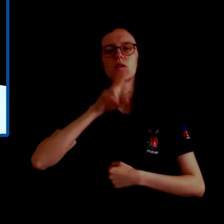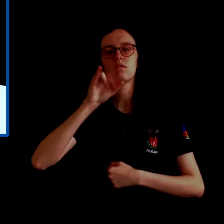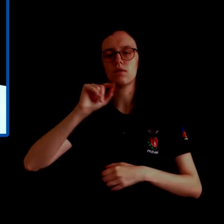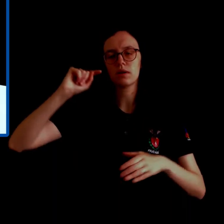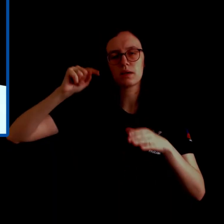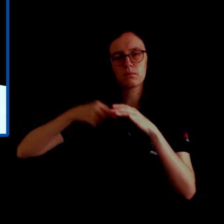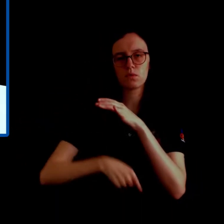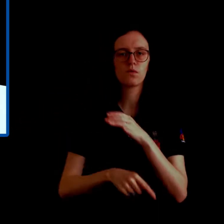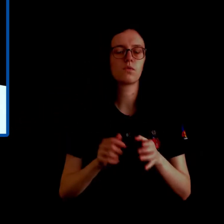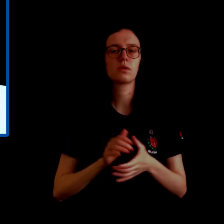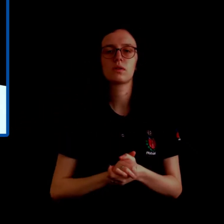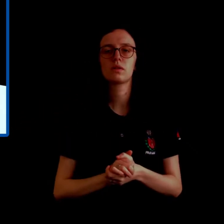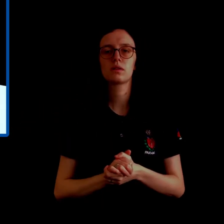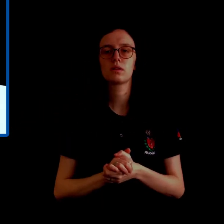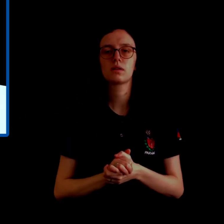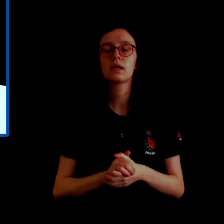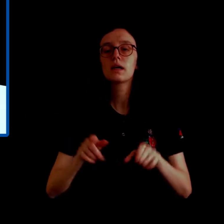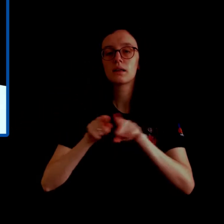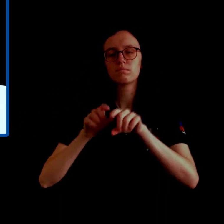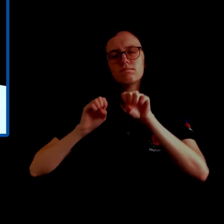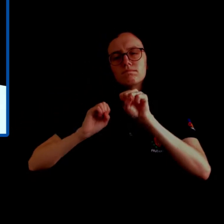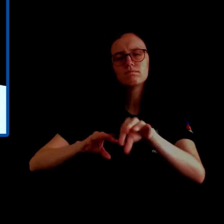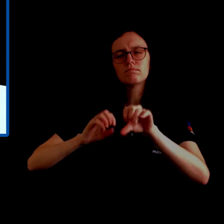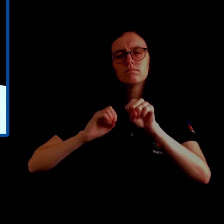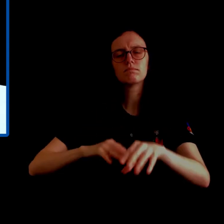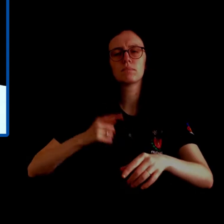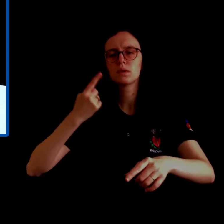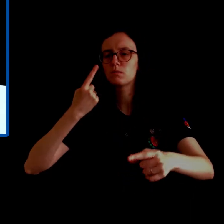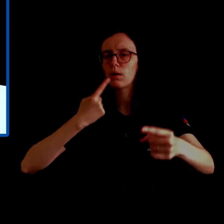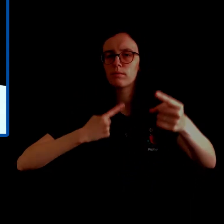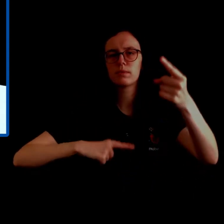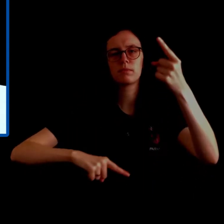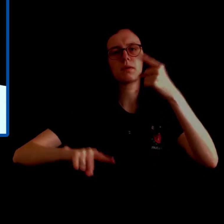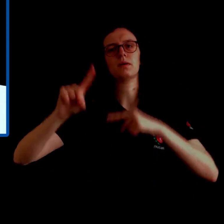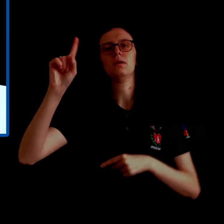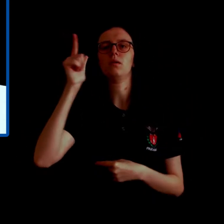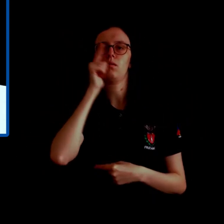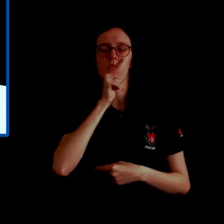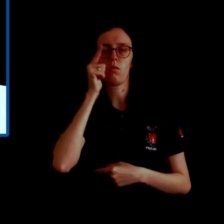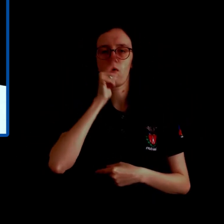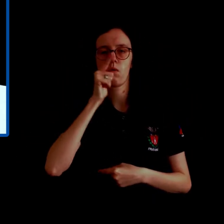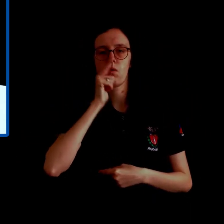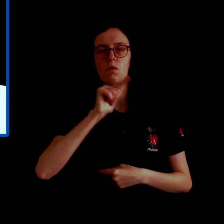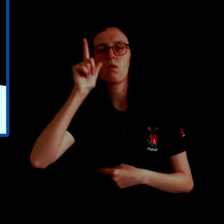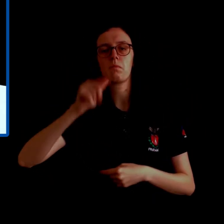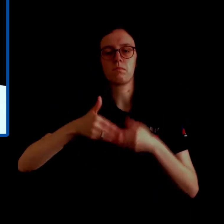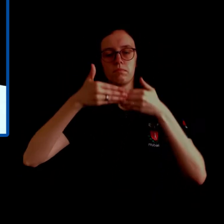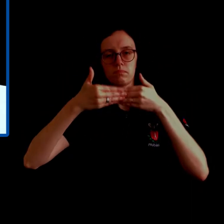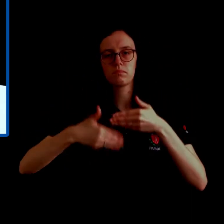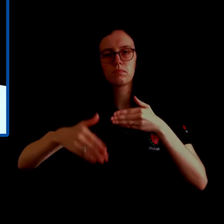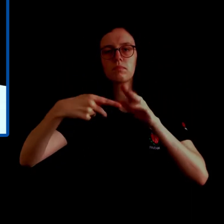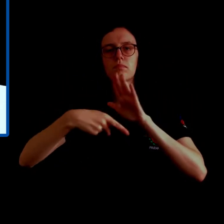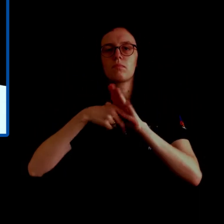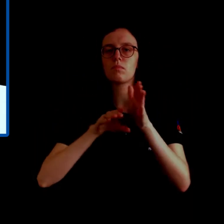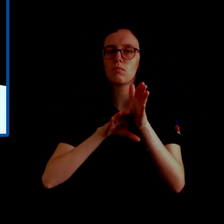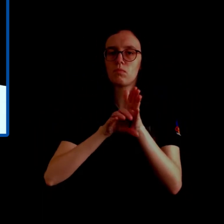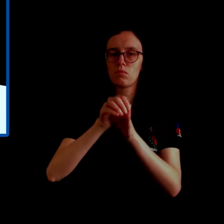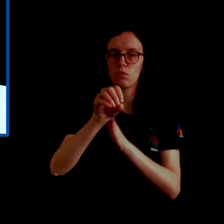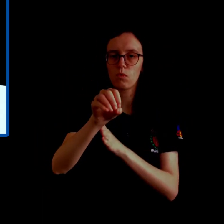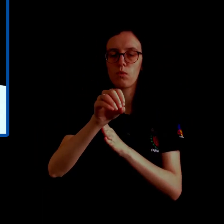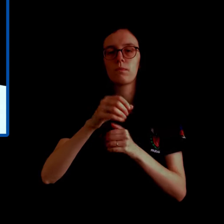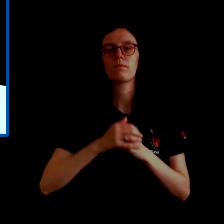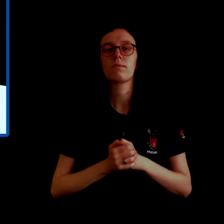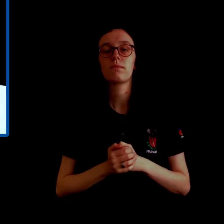aprofundar, ensinar práticas inovadoras a partir do Google for Education. E aí é uma